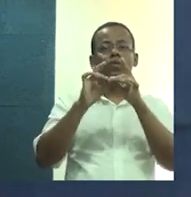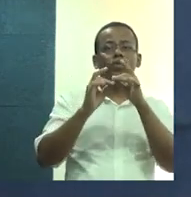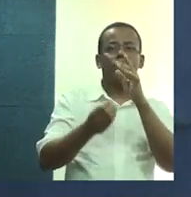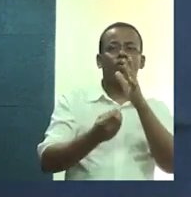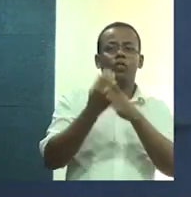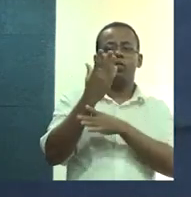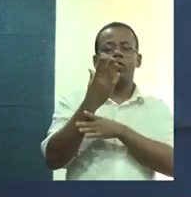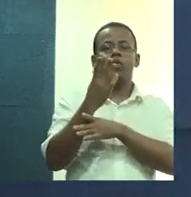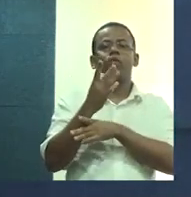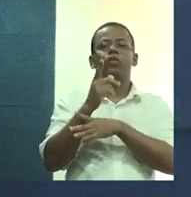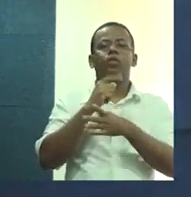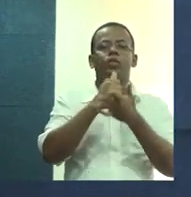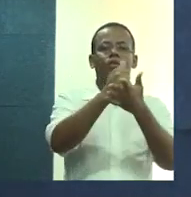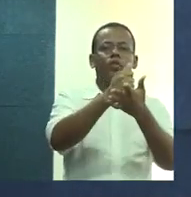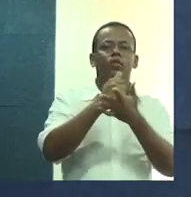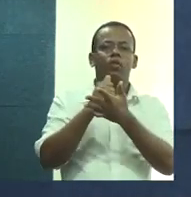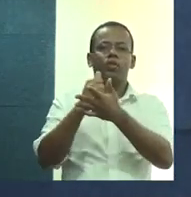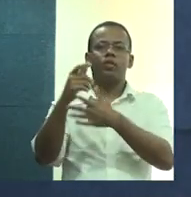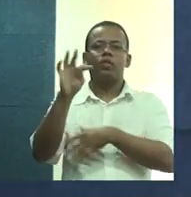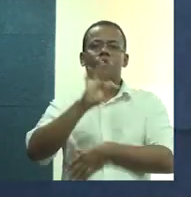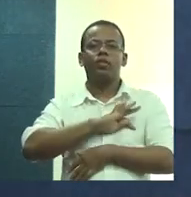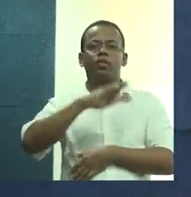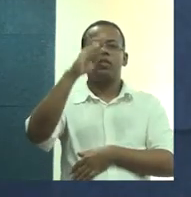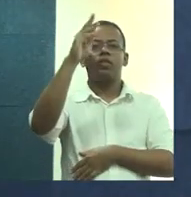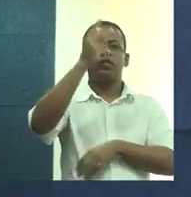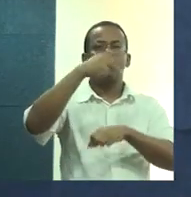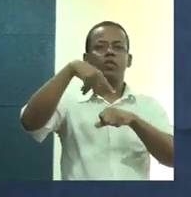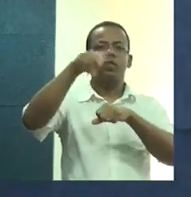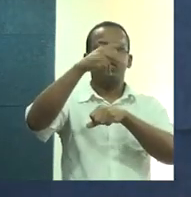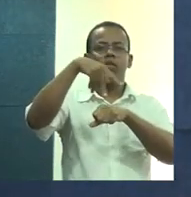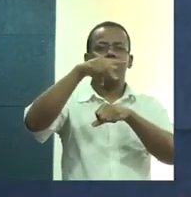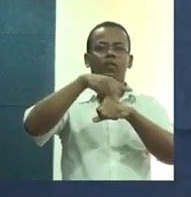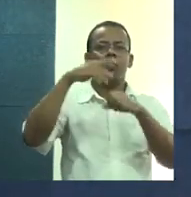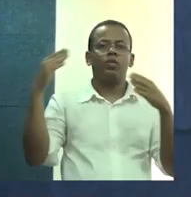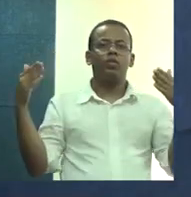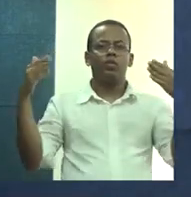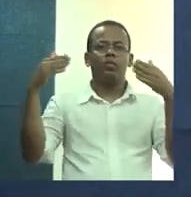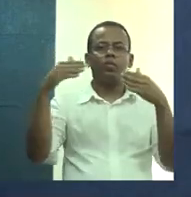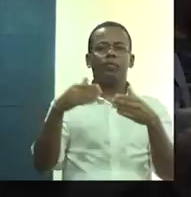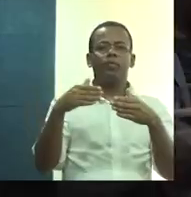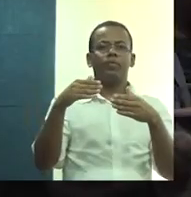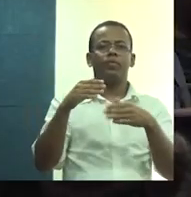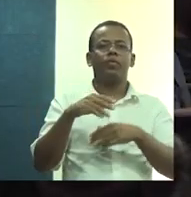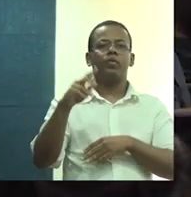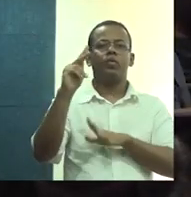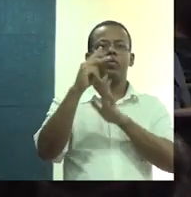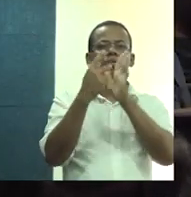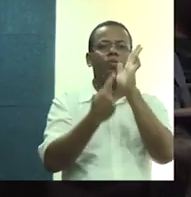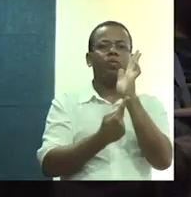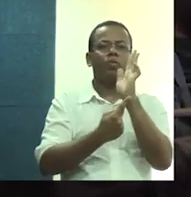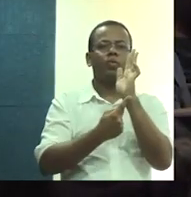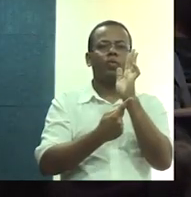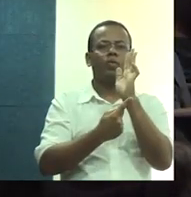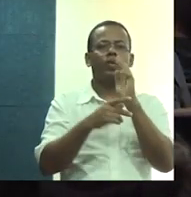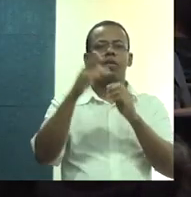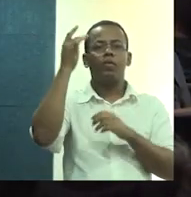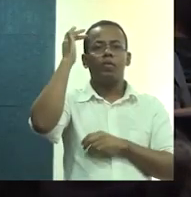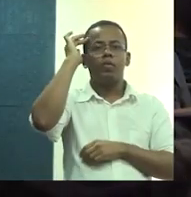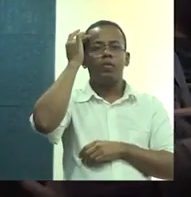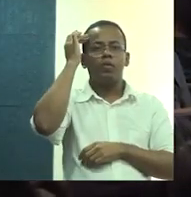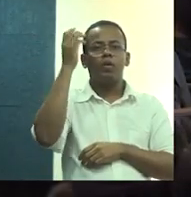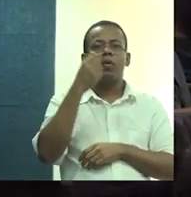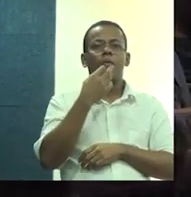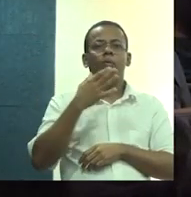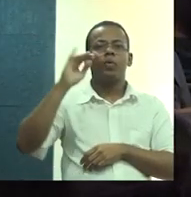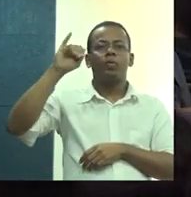da criação de uma rede de assessorias técnicas pelo país que é a nossa Grande Missão a partir da instalação desse programa eu acho que